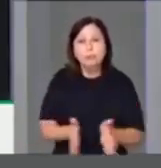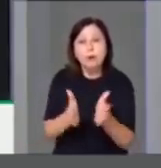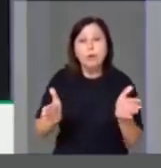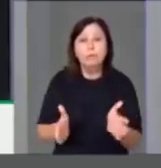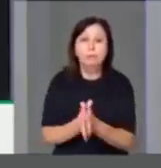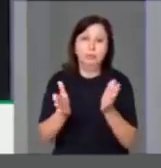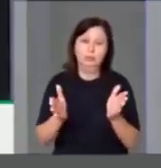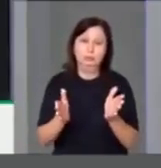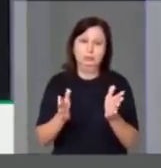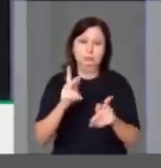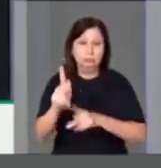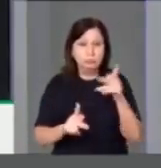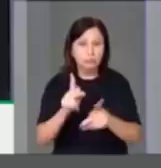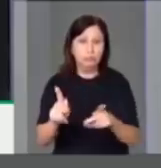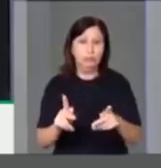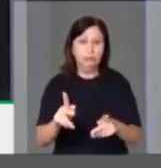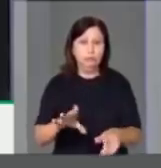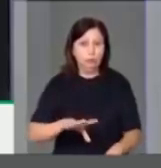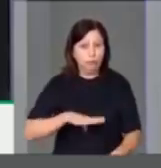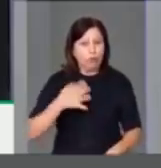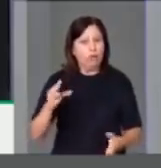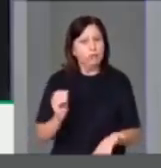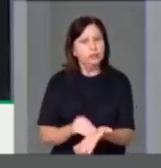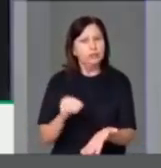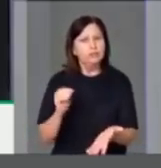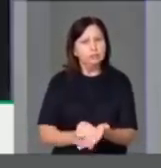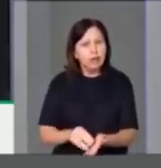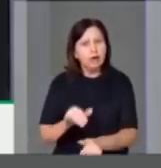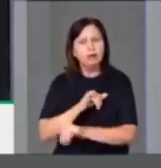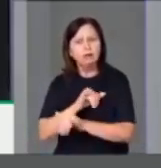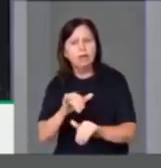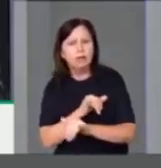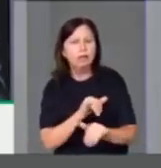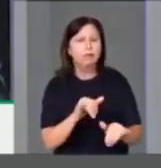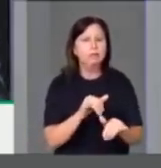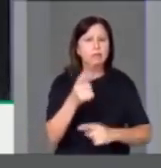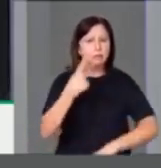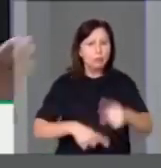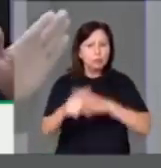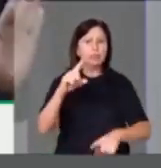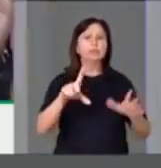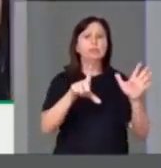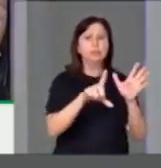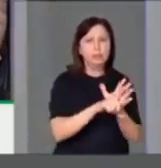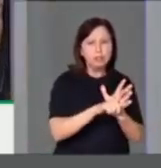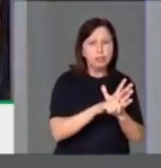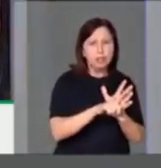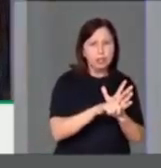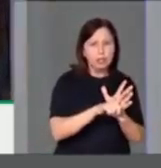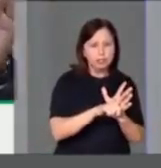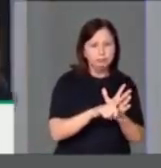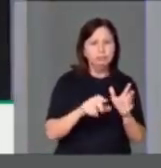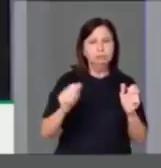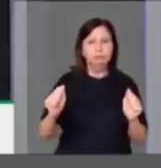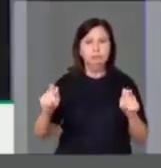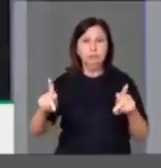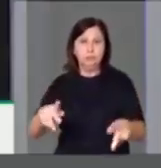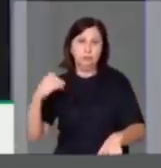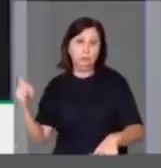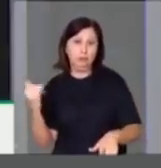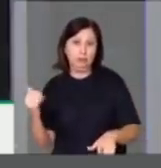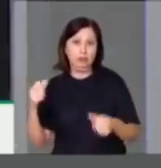também de falar sobre as alternativas a se fazer uma reforma da Previdência? Porque se você não corta gasto, você só